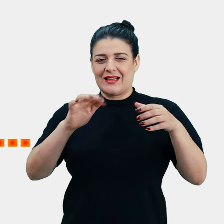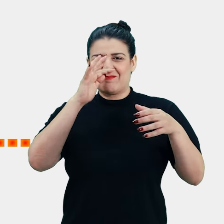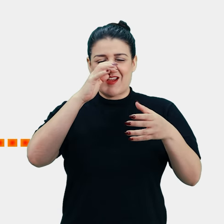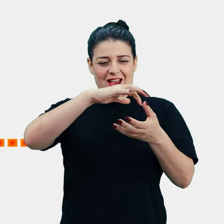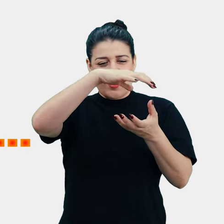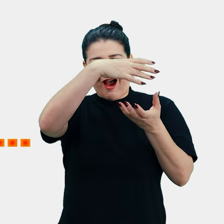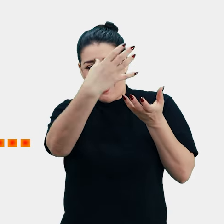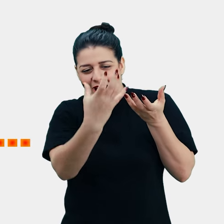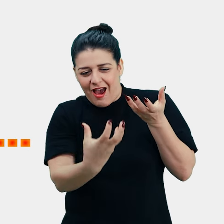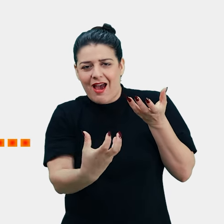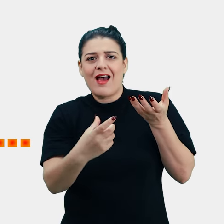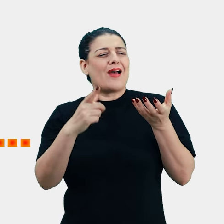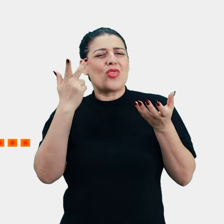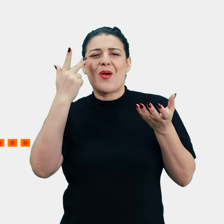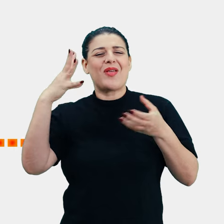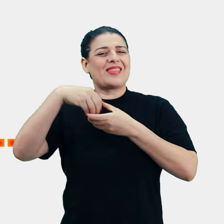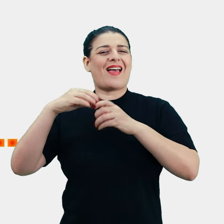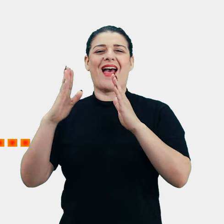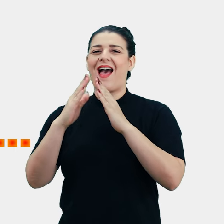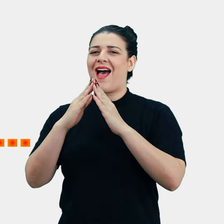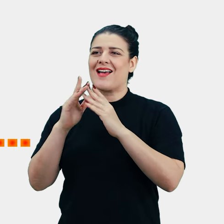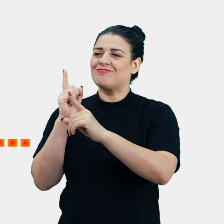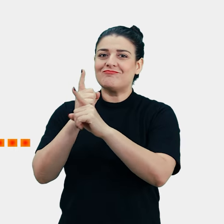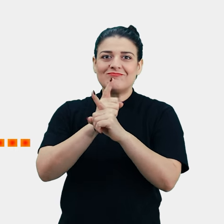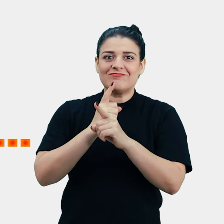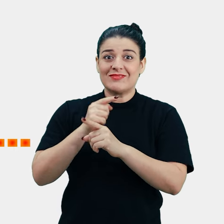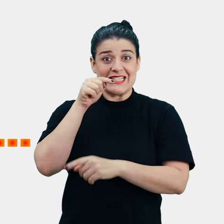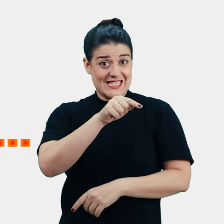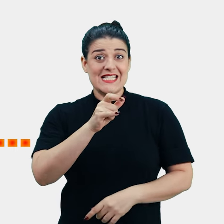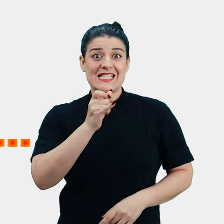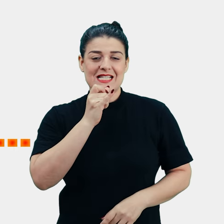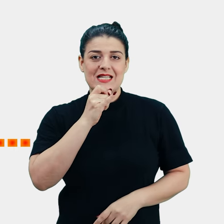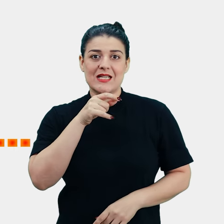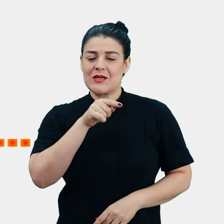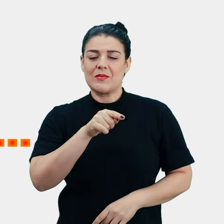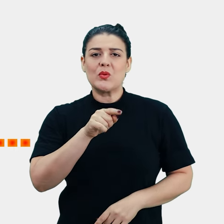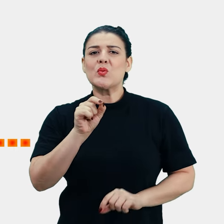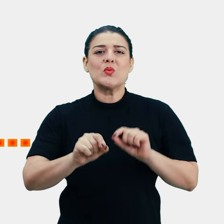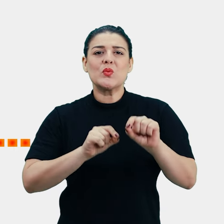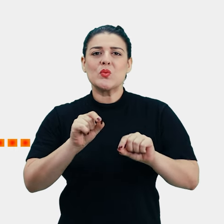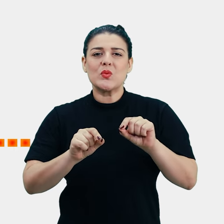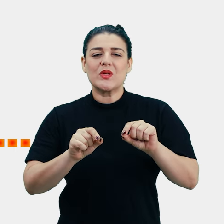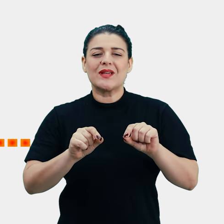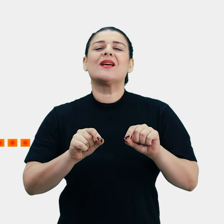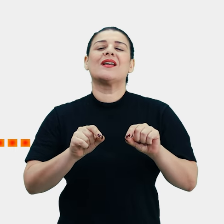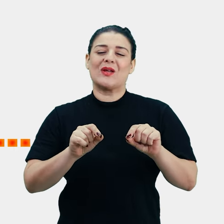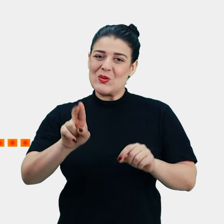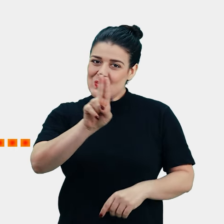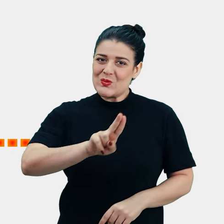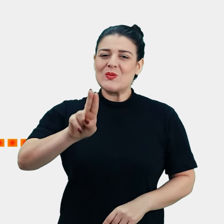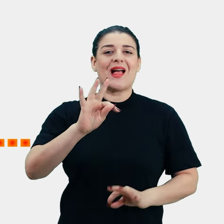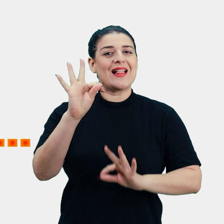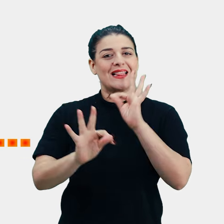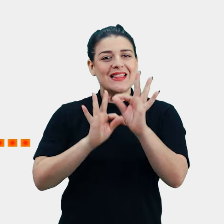samambaia em residências, enfim. E aí, um exemplo de samambaia, a Pteridium aquilina, que é muito utilizada também